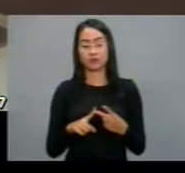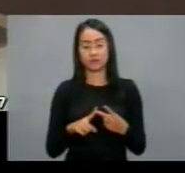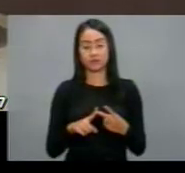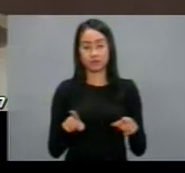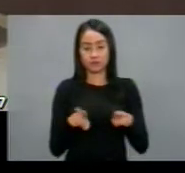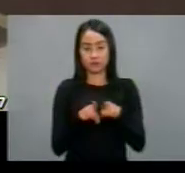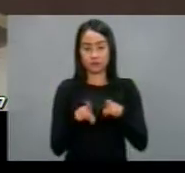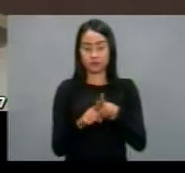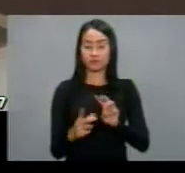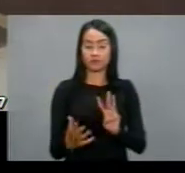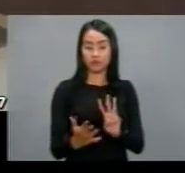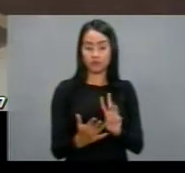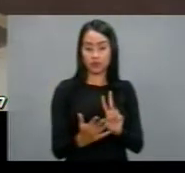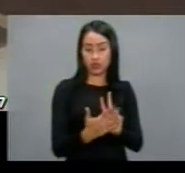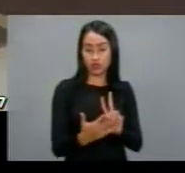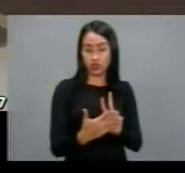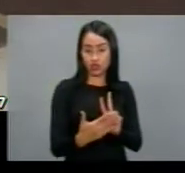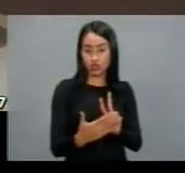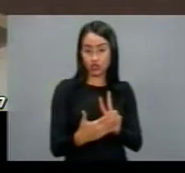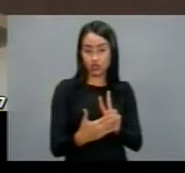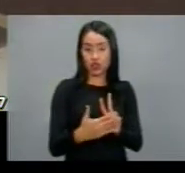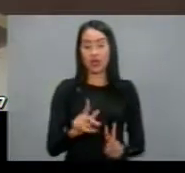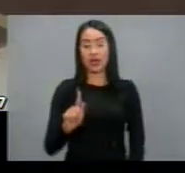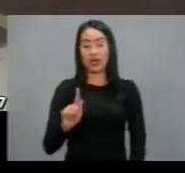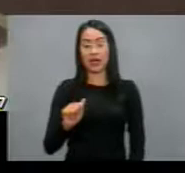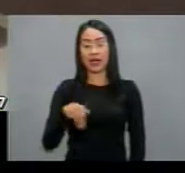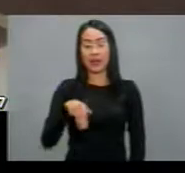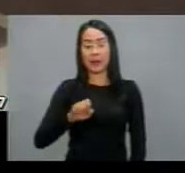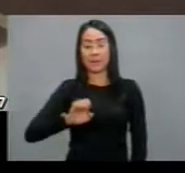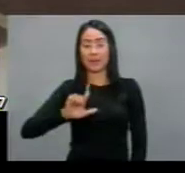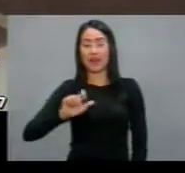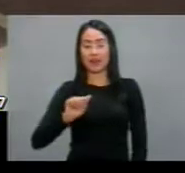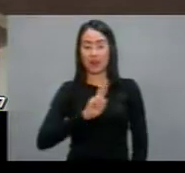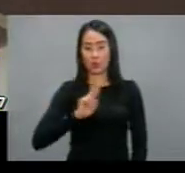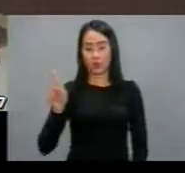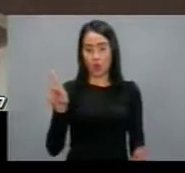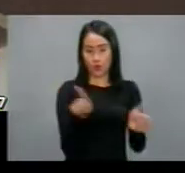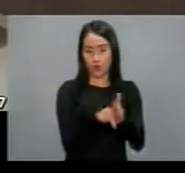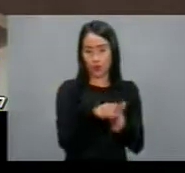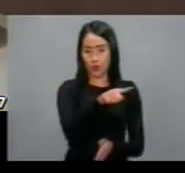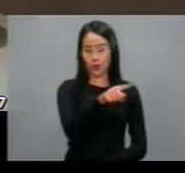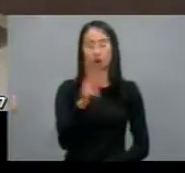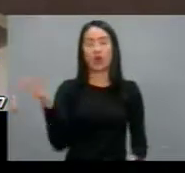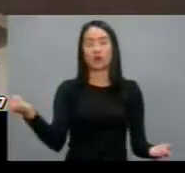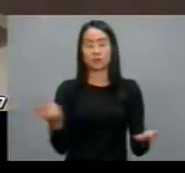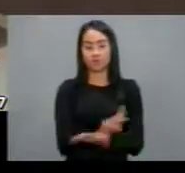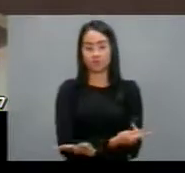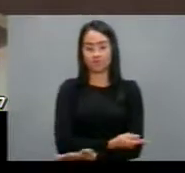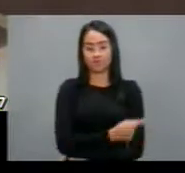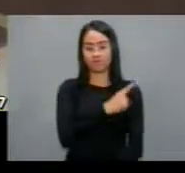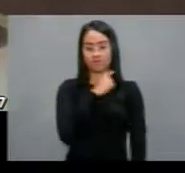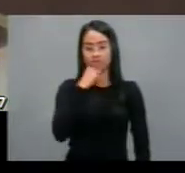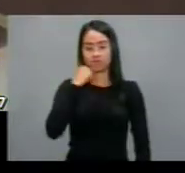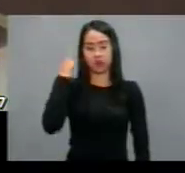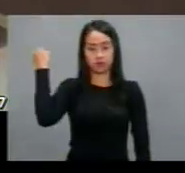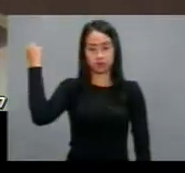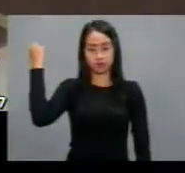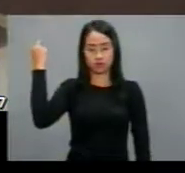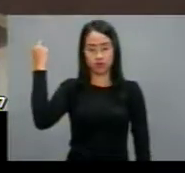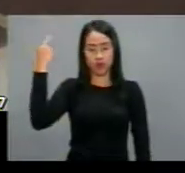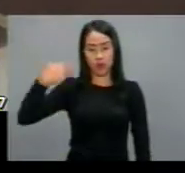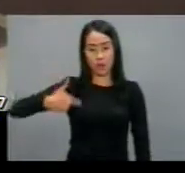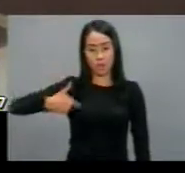os indígenas Gamela, no Maranhão, que foram mutilados, baleados,